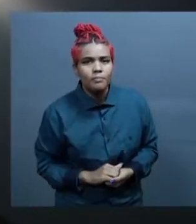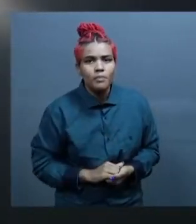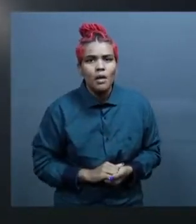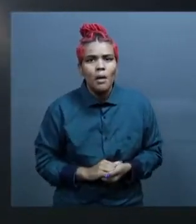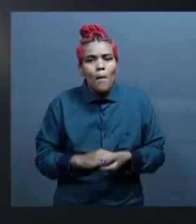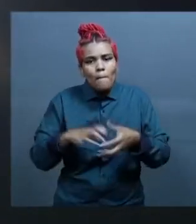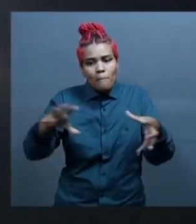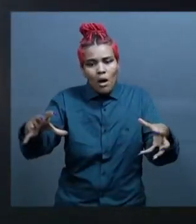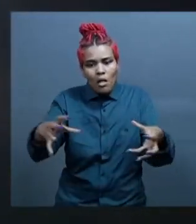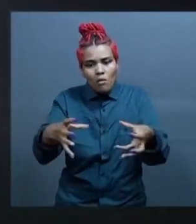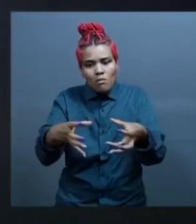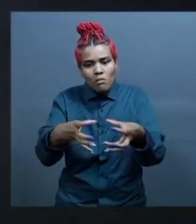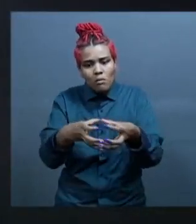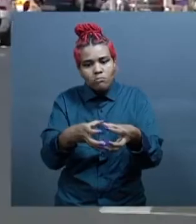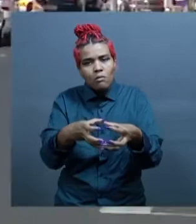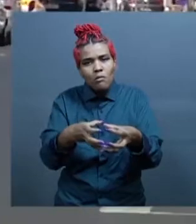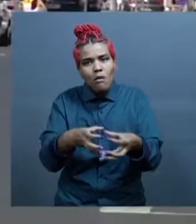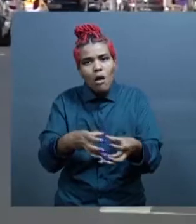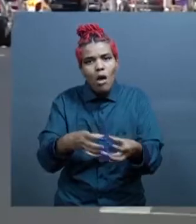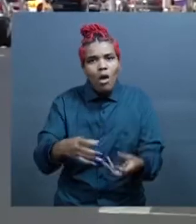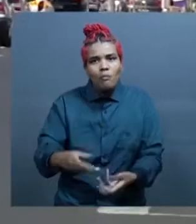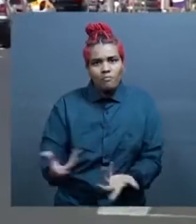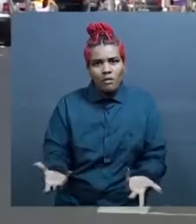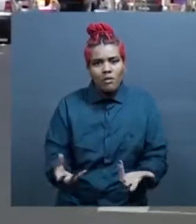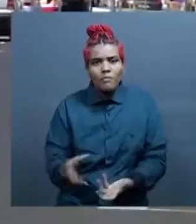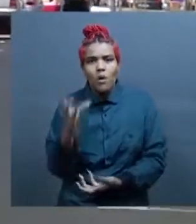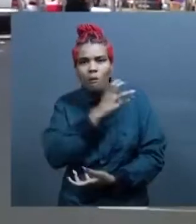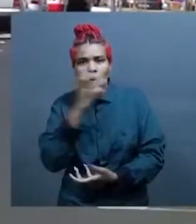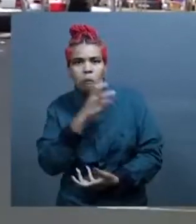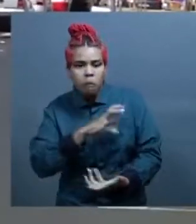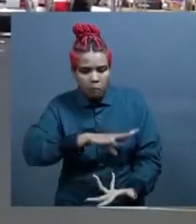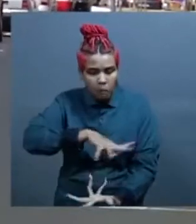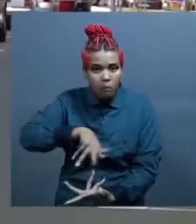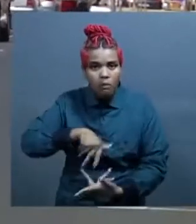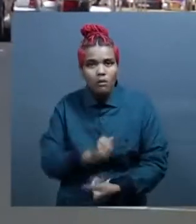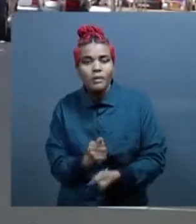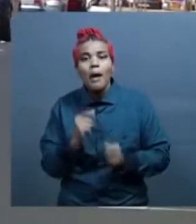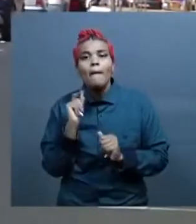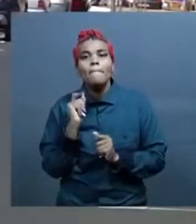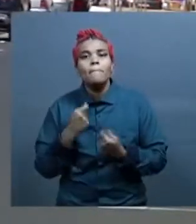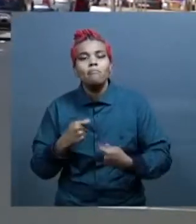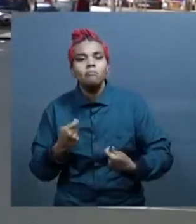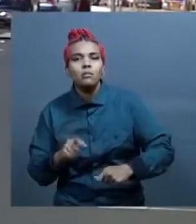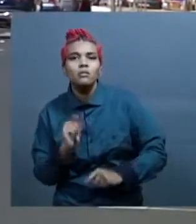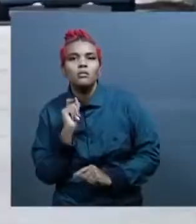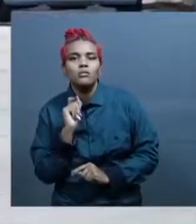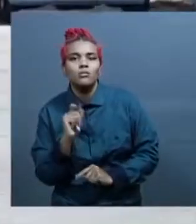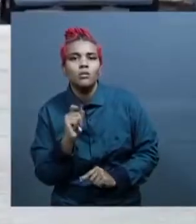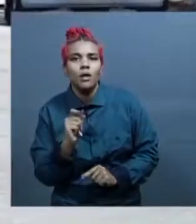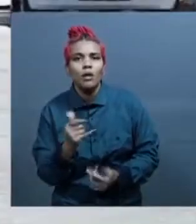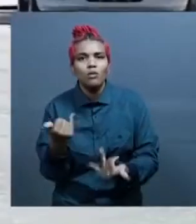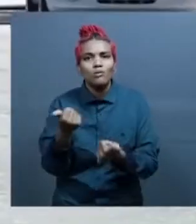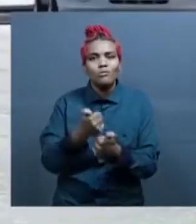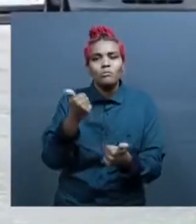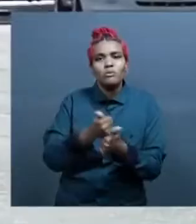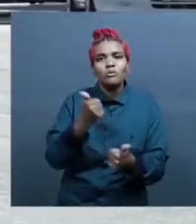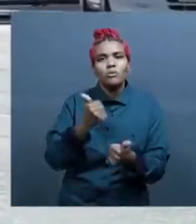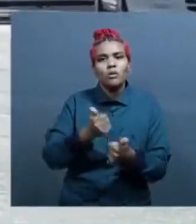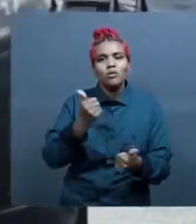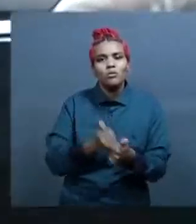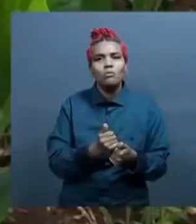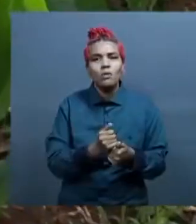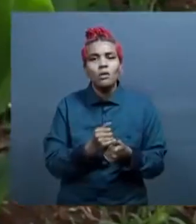segundo os pesquisadores emissões por queima de combustíveis fósseis devem ser substituídas por meios mais